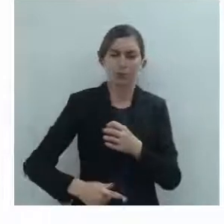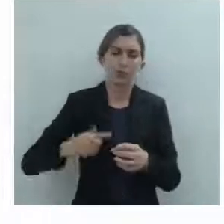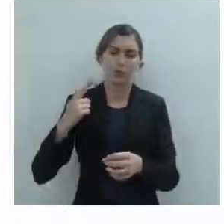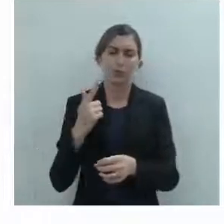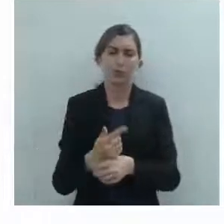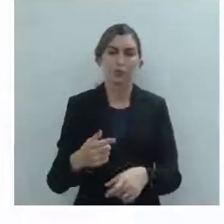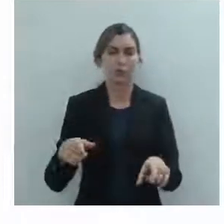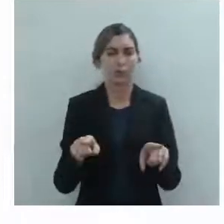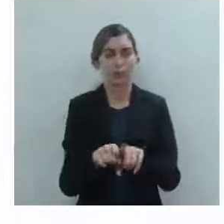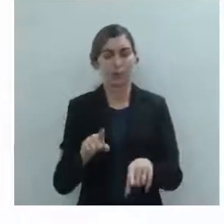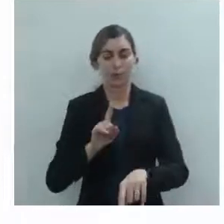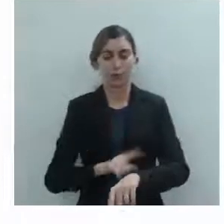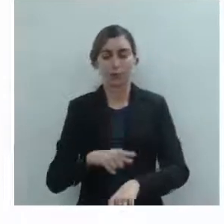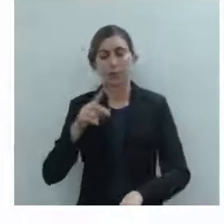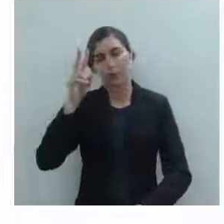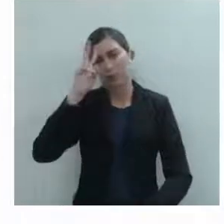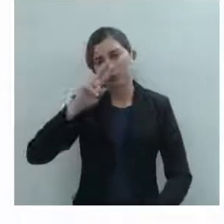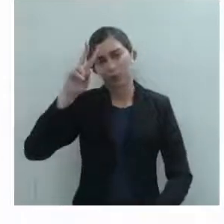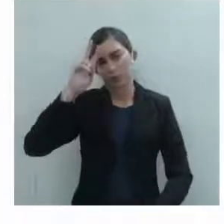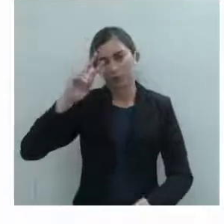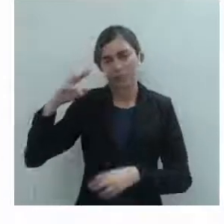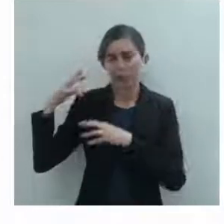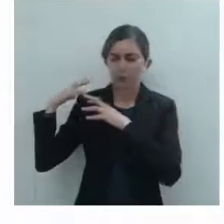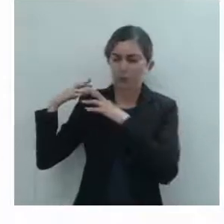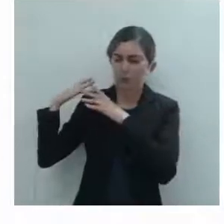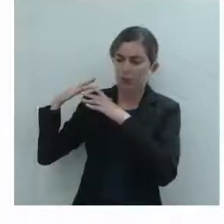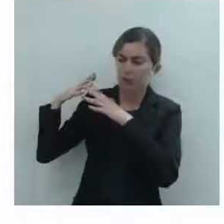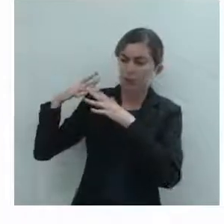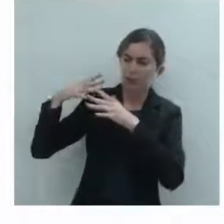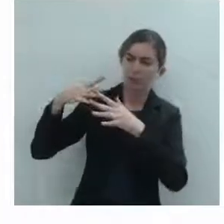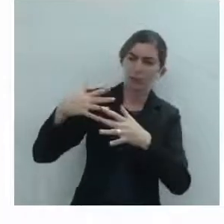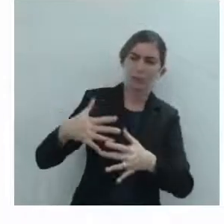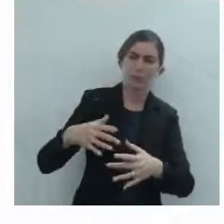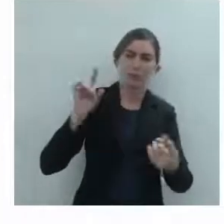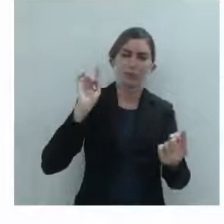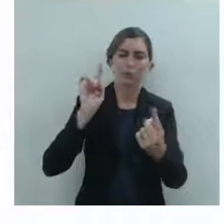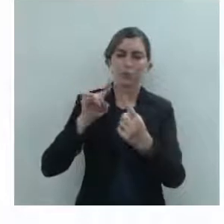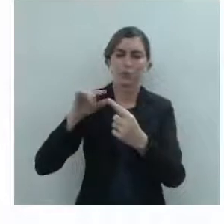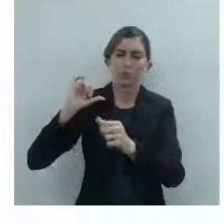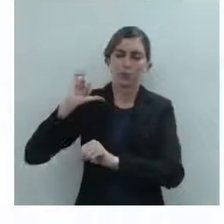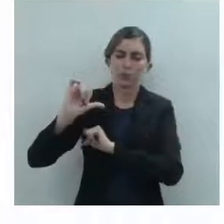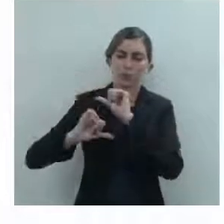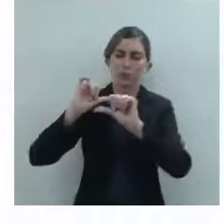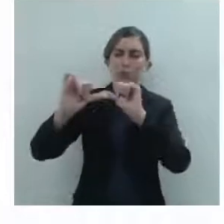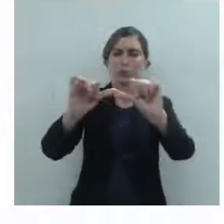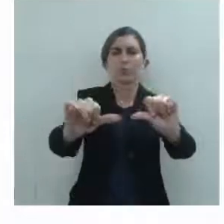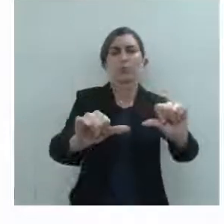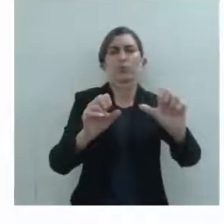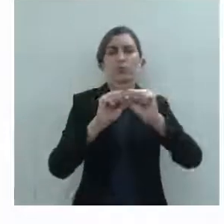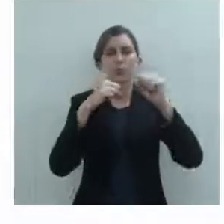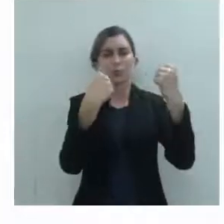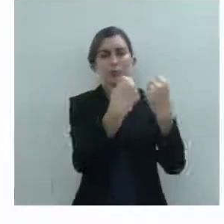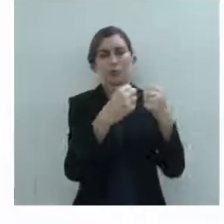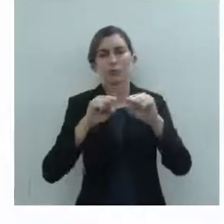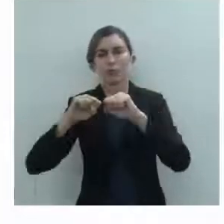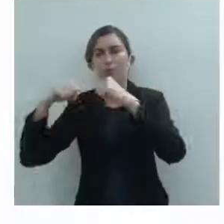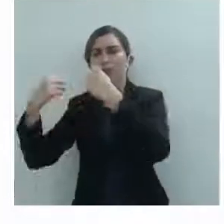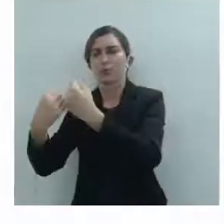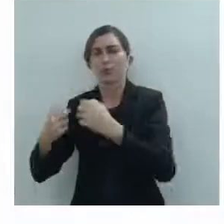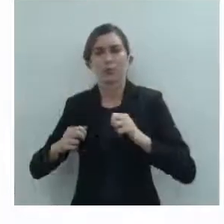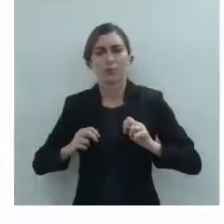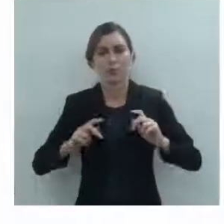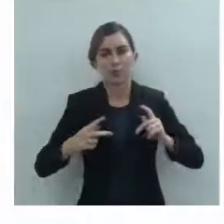e o tempo histórico está relacionado as mudanças nas sociedades